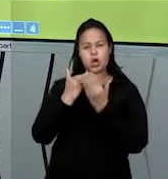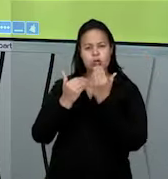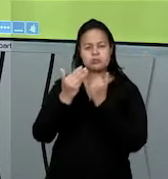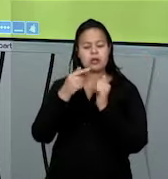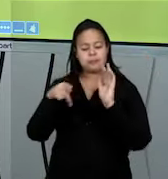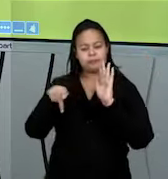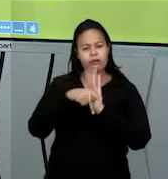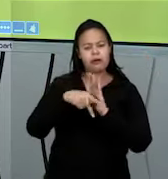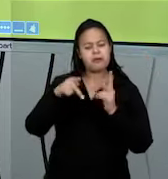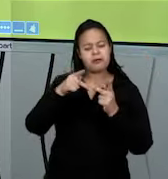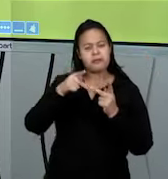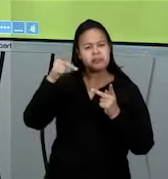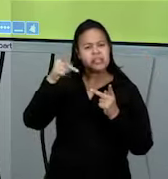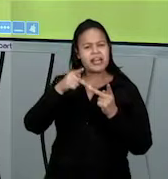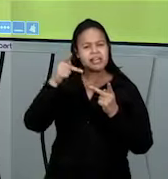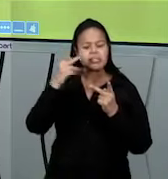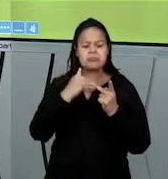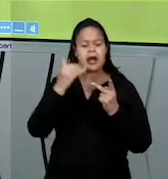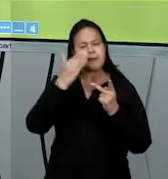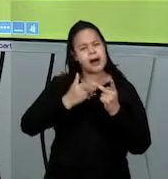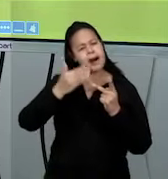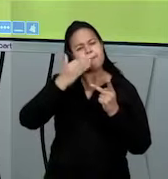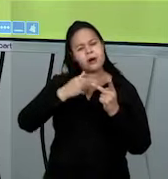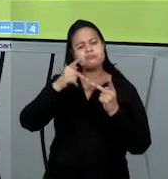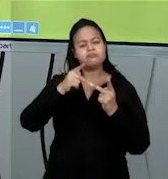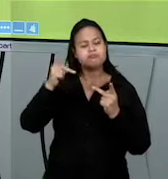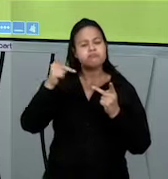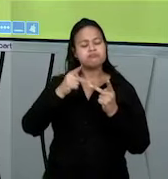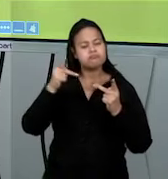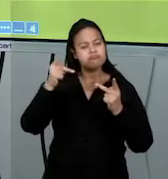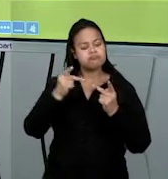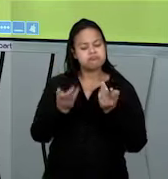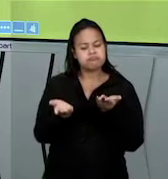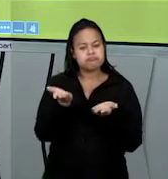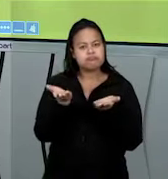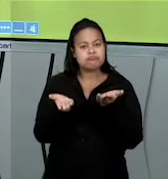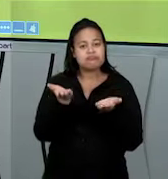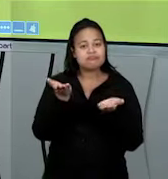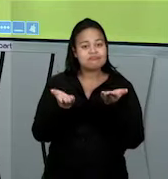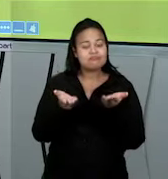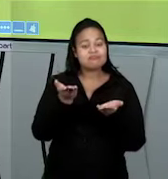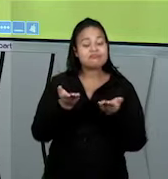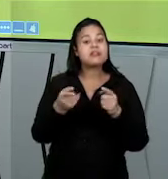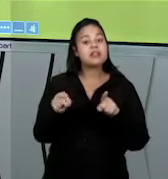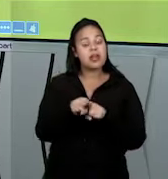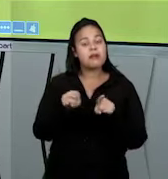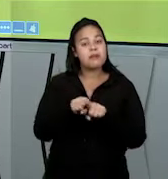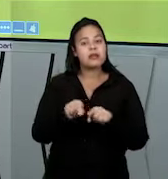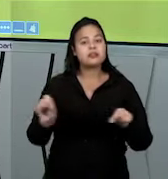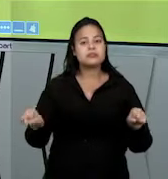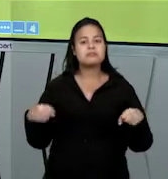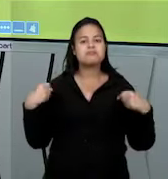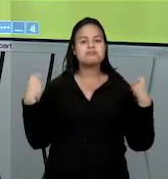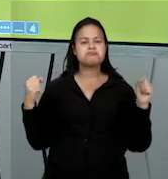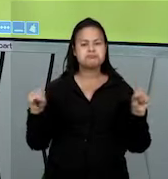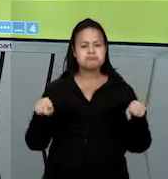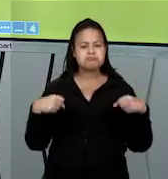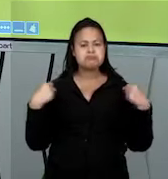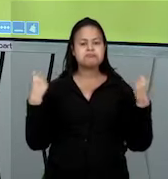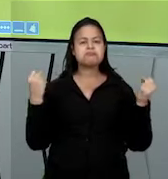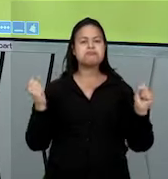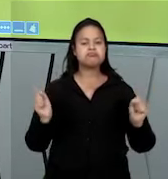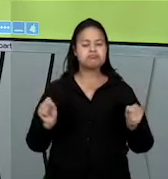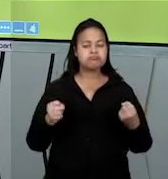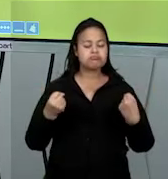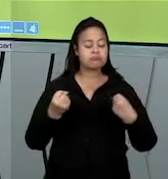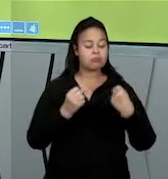para proteínas e fazem uma alimentação e também exercícios para o desenvolvimento